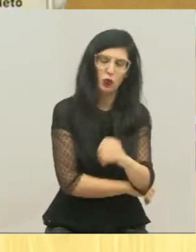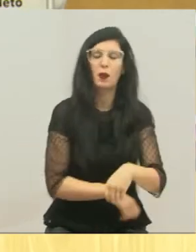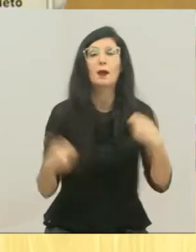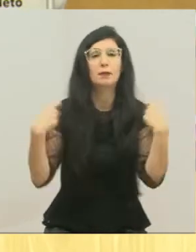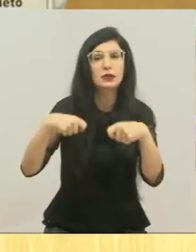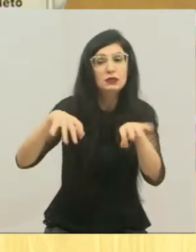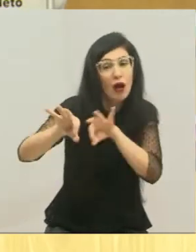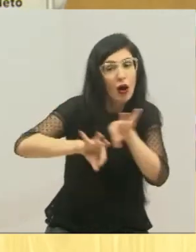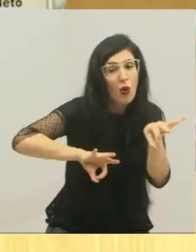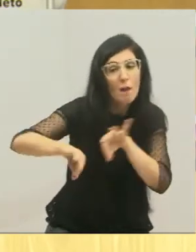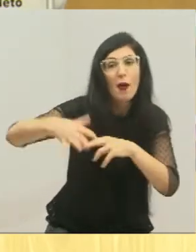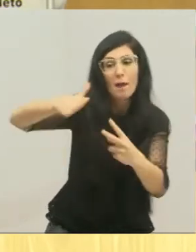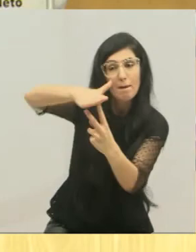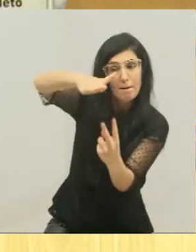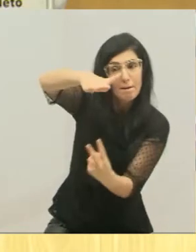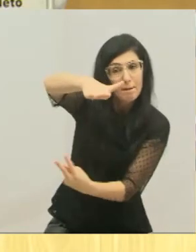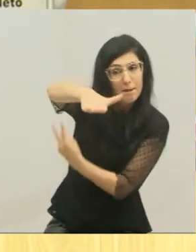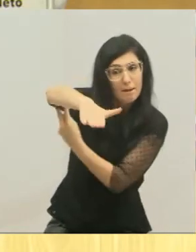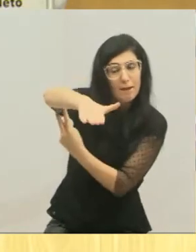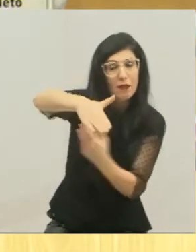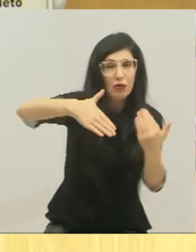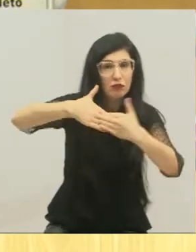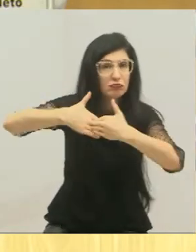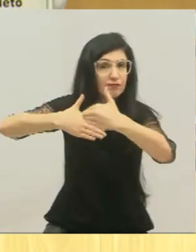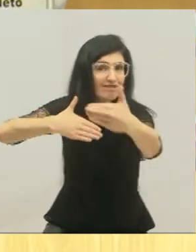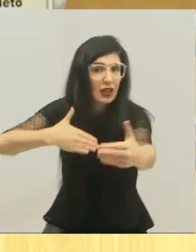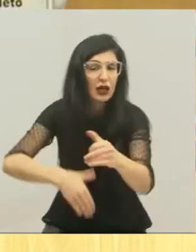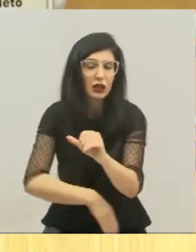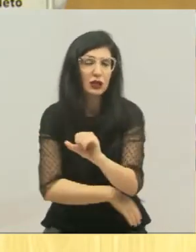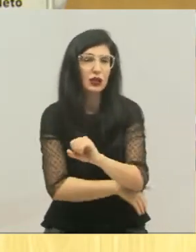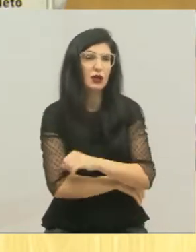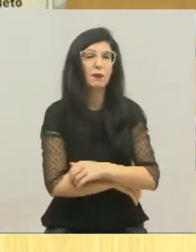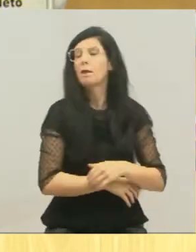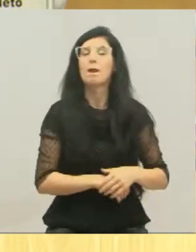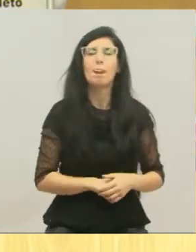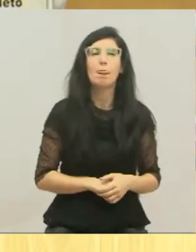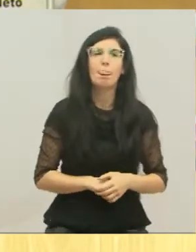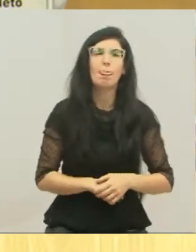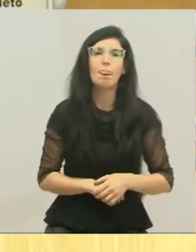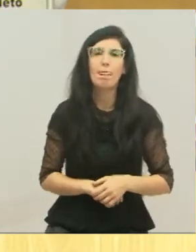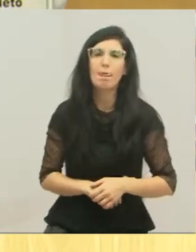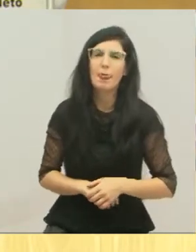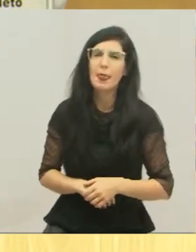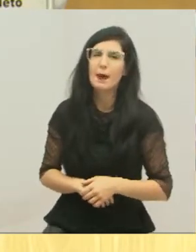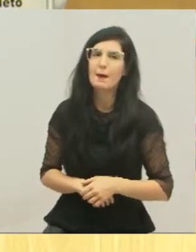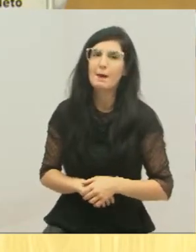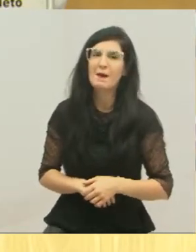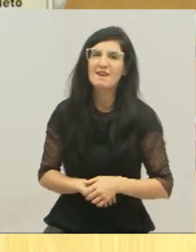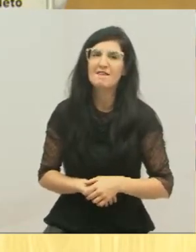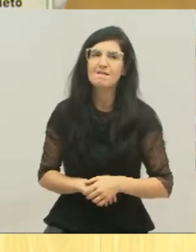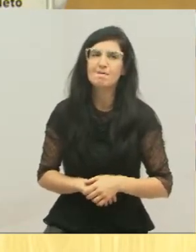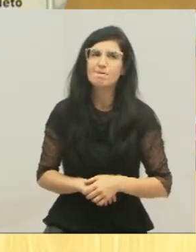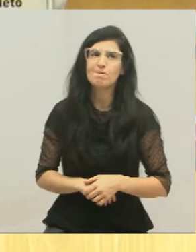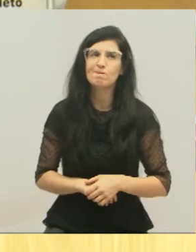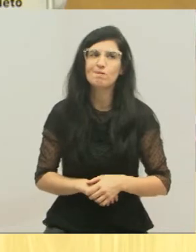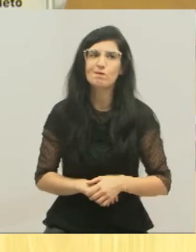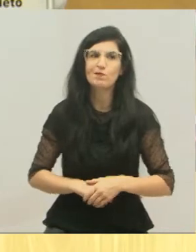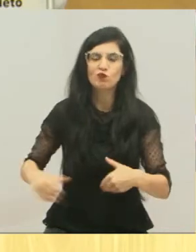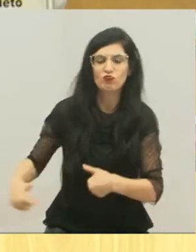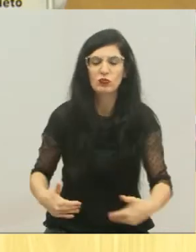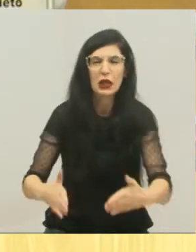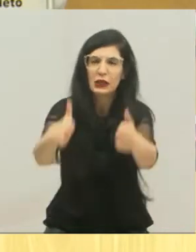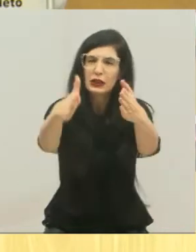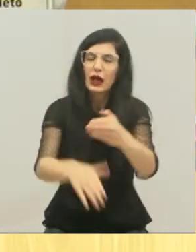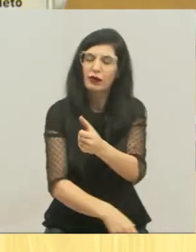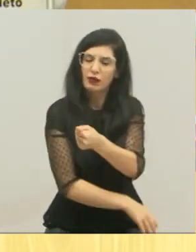ponte localizada na estrada Natan Sampaio de Almeida, antiga Capitingal, interligada à Estrada da